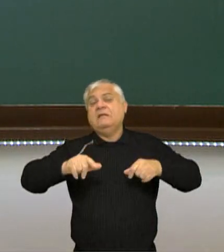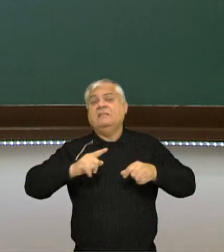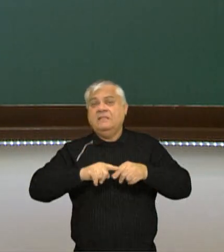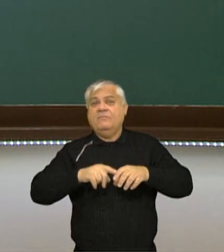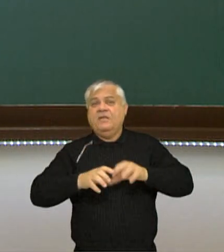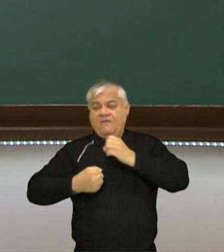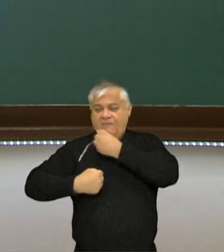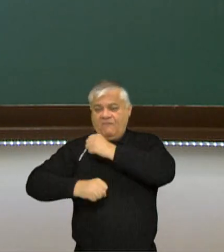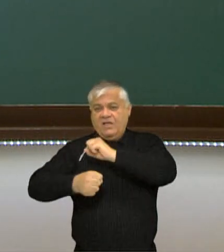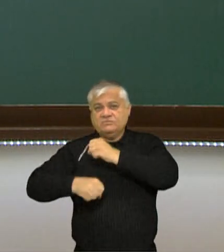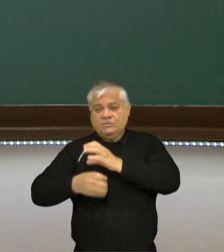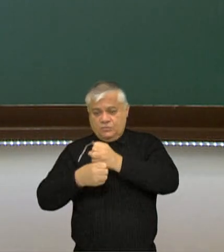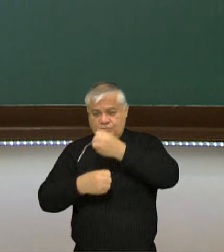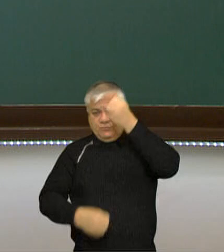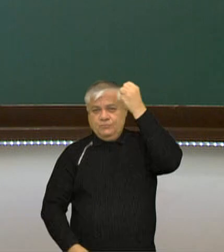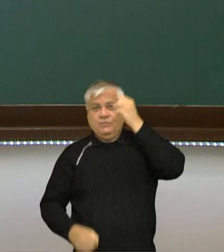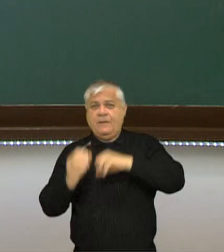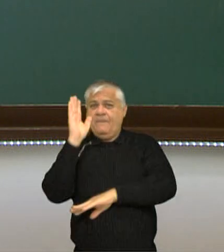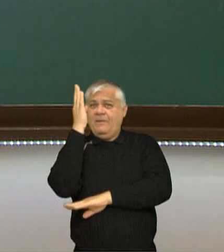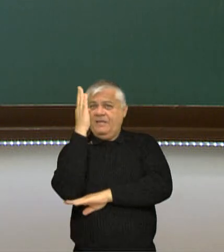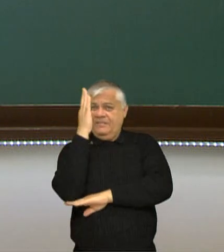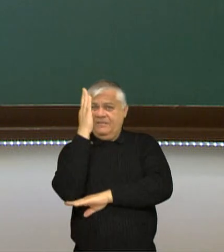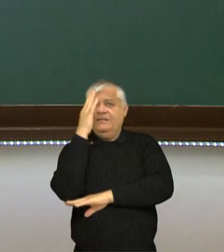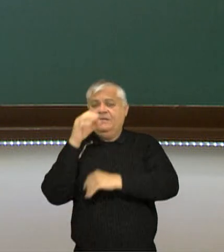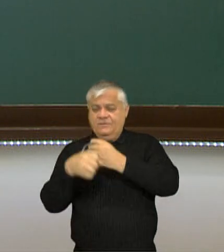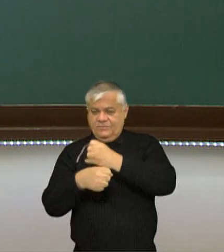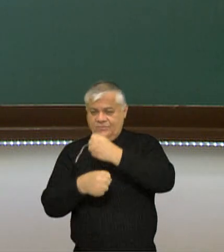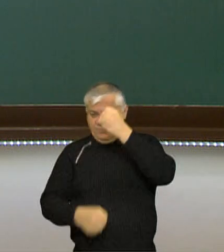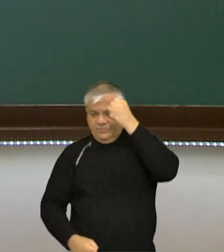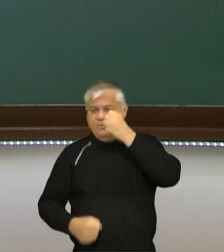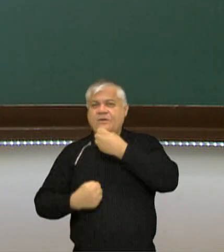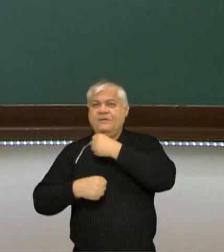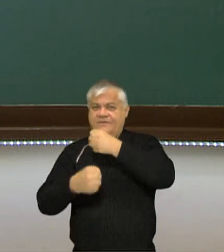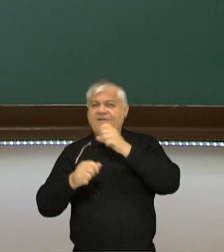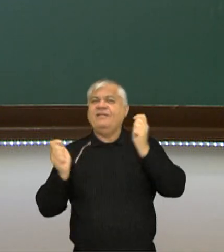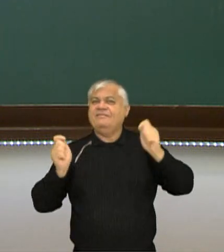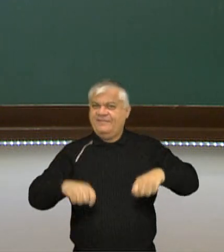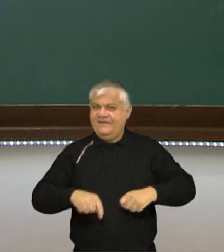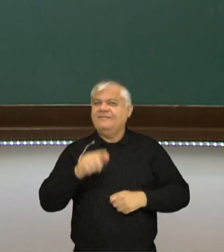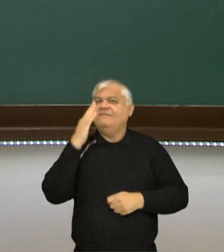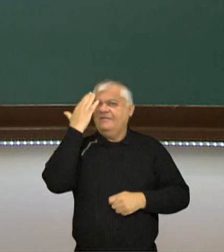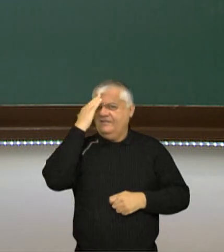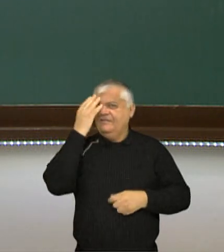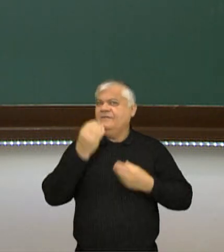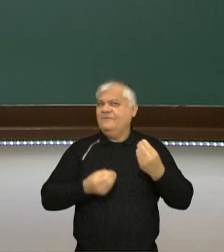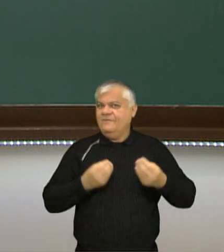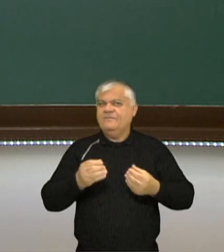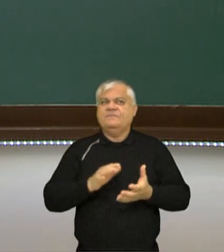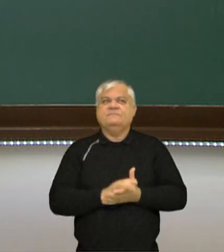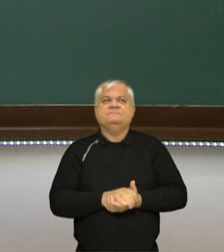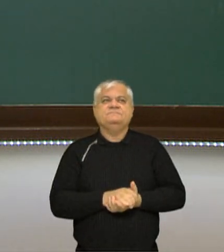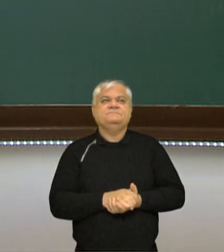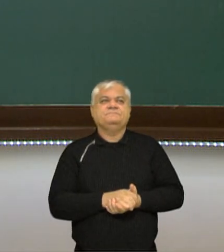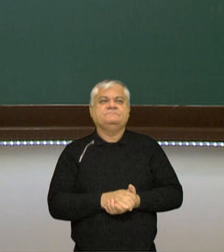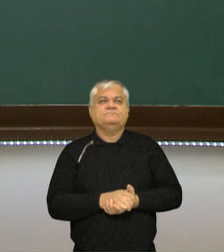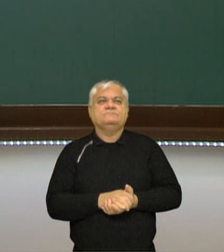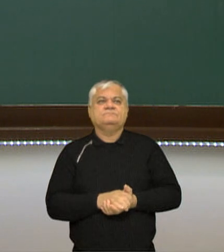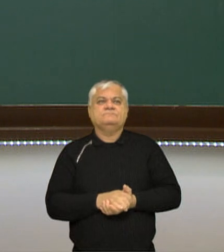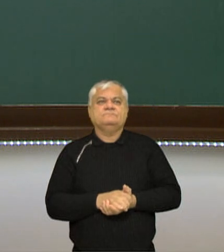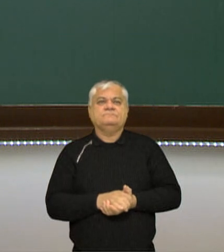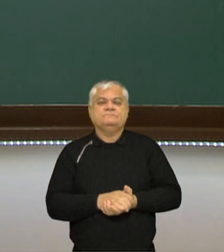vassoura, tá? Espere só um pouquinho, você já vai entender como dá para usar o cabo de vassoura também.